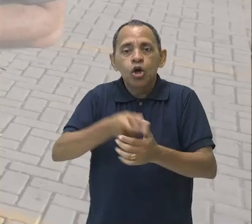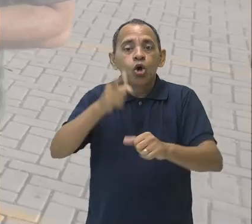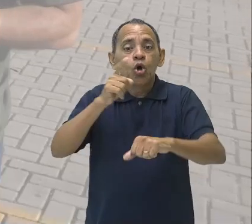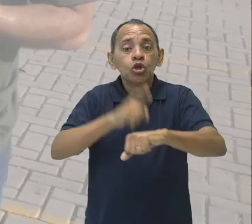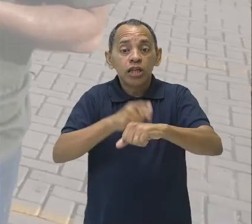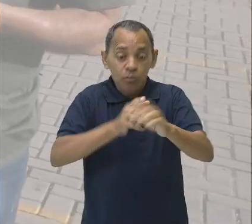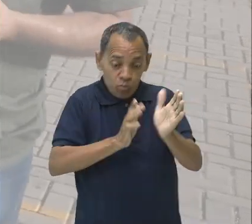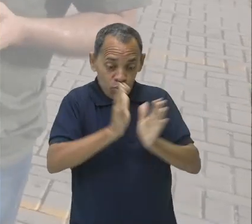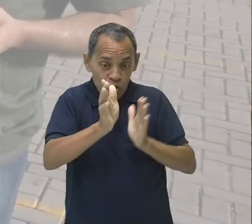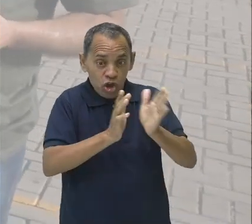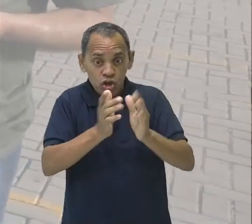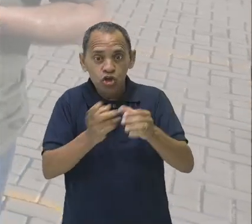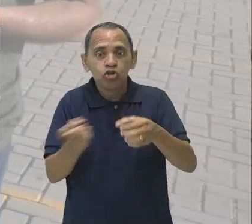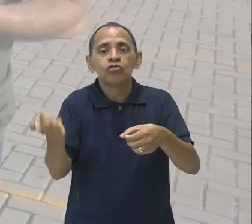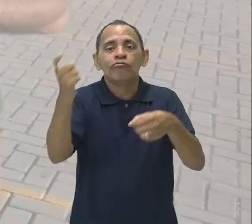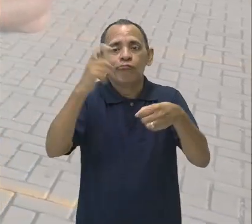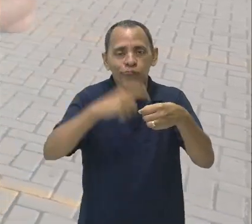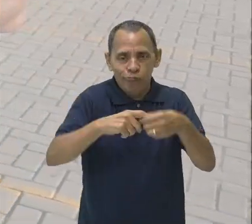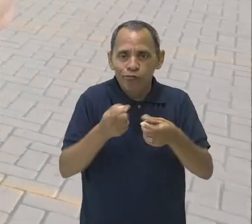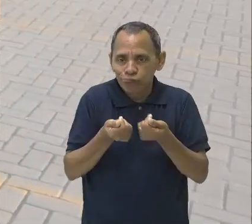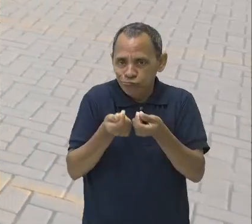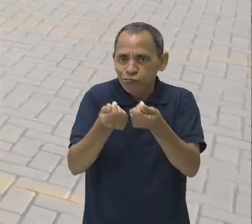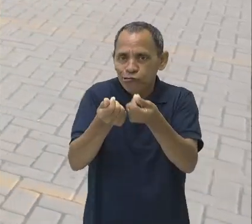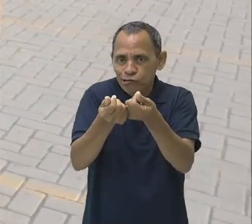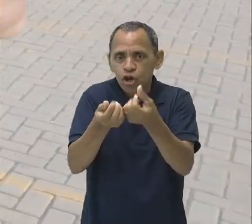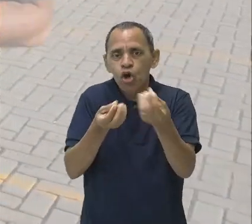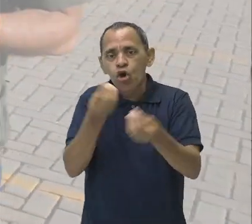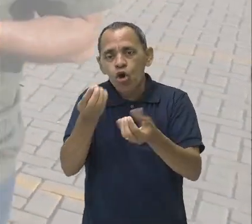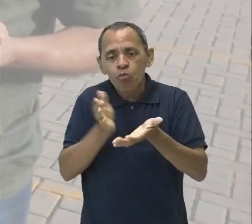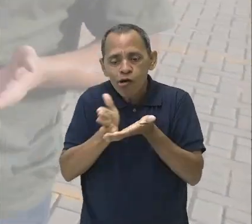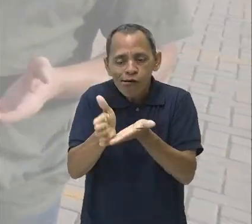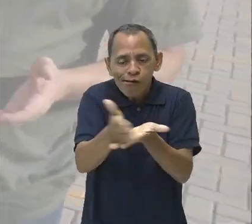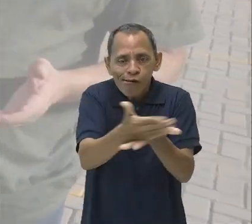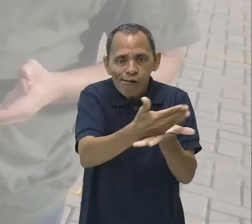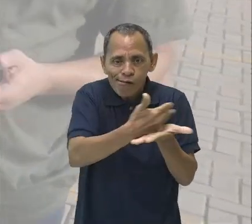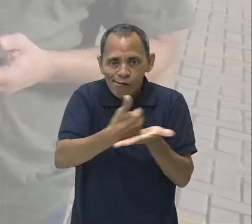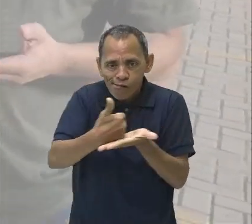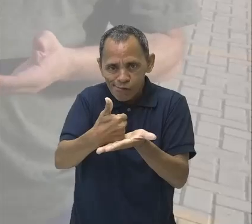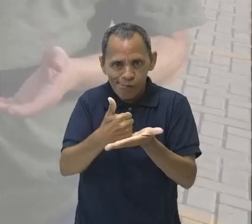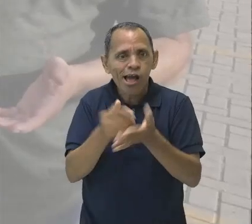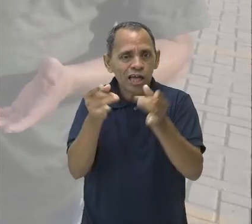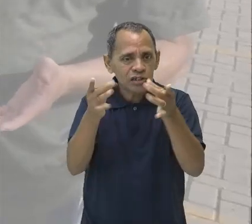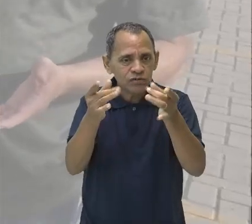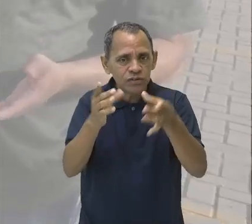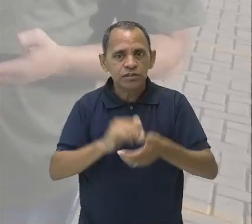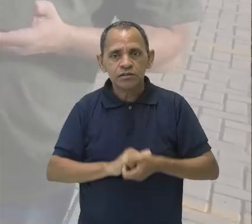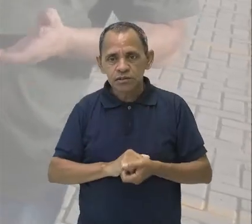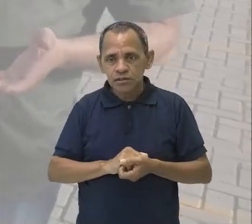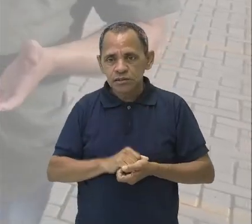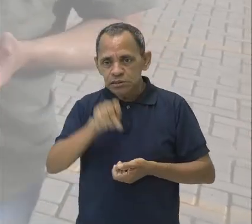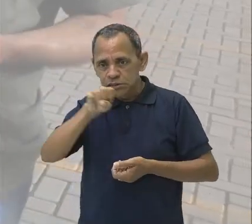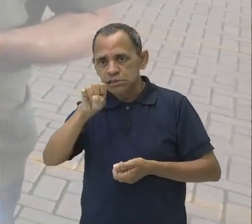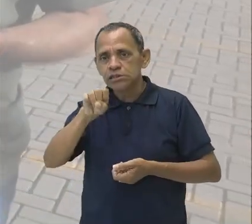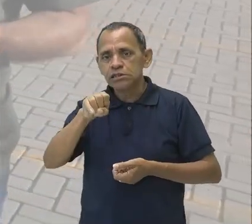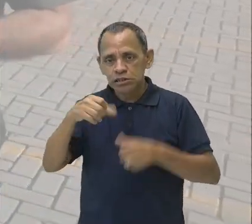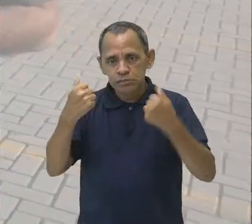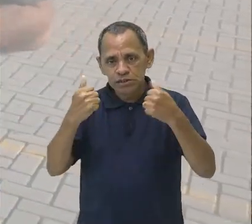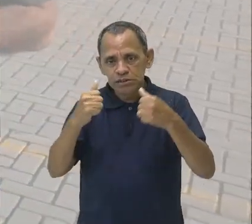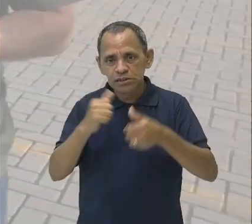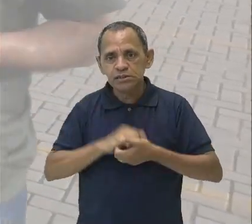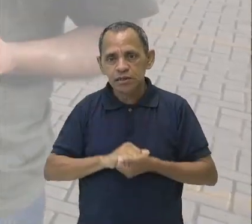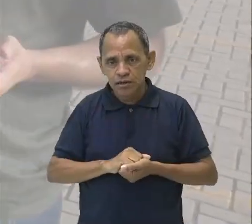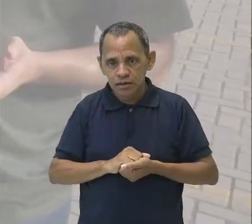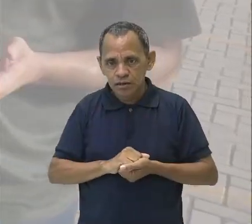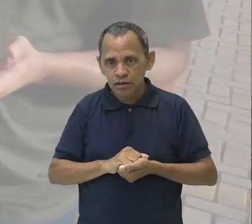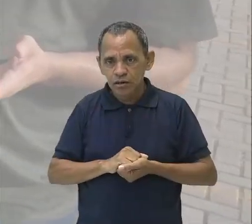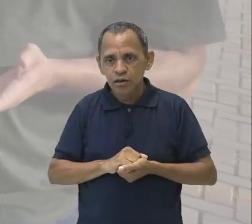gastou e como que você vai captar essas vendas, né? Então vamos supor que de repente você vai vender algum produto, você tem que sempre pensar nisso, né?